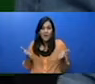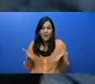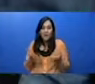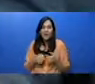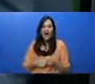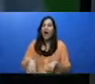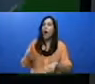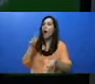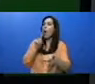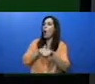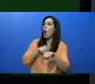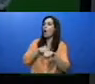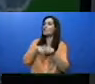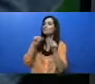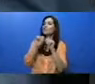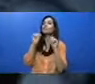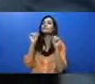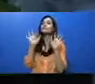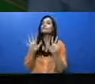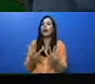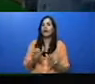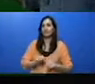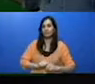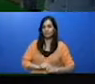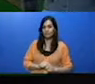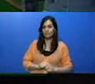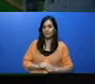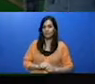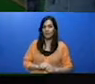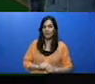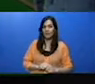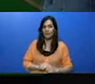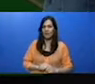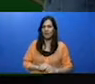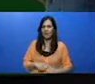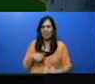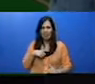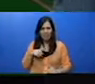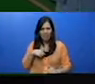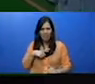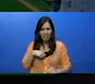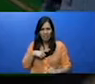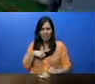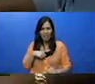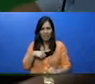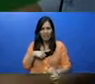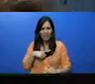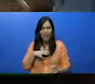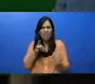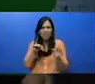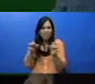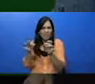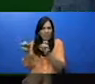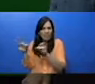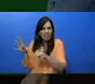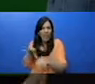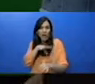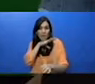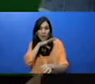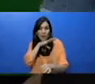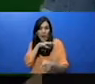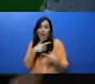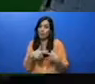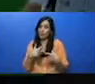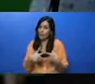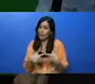Agora é hora de criar. O tráfico de animais existe porque porque tem pessoas que